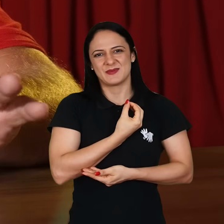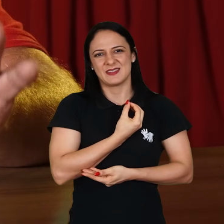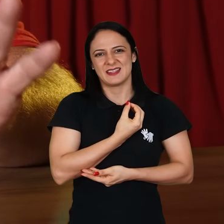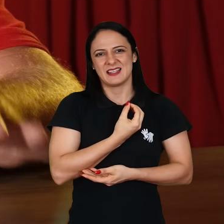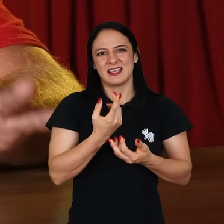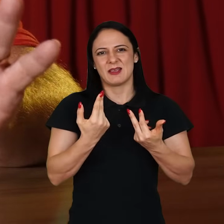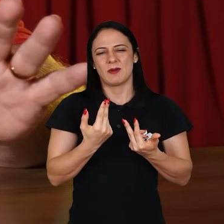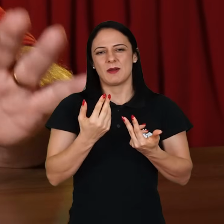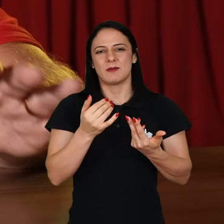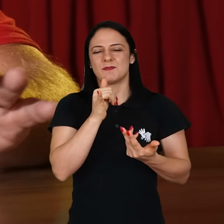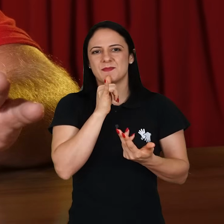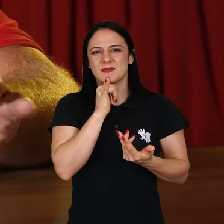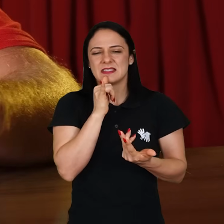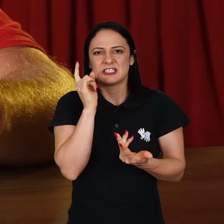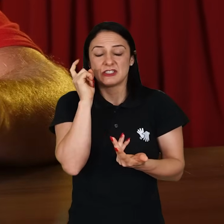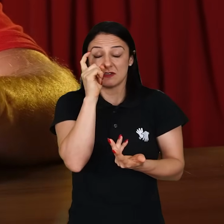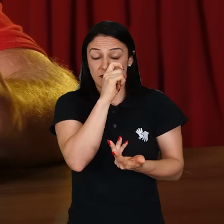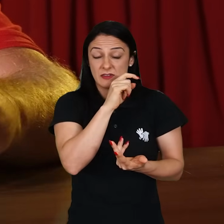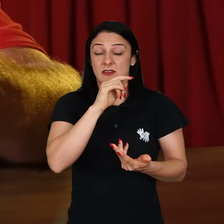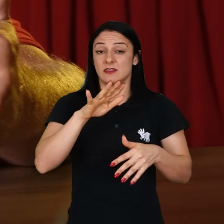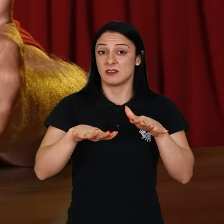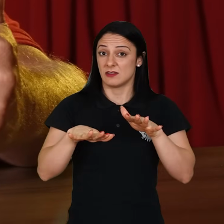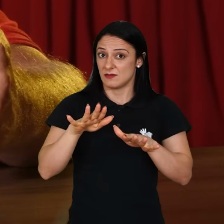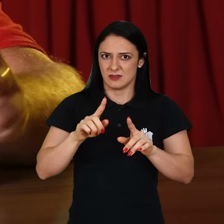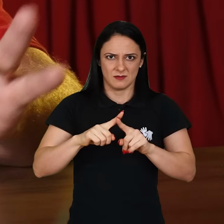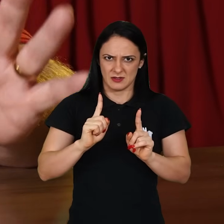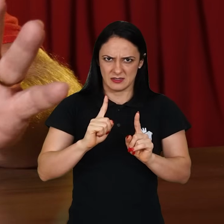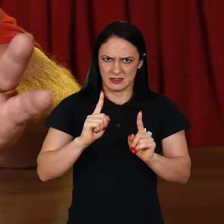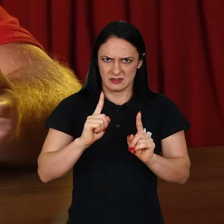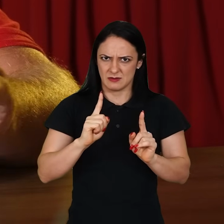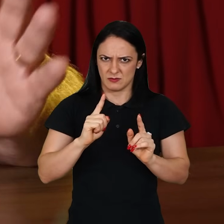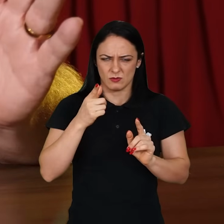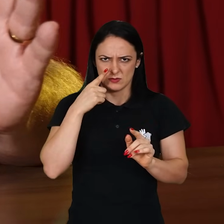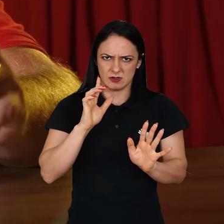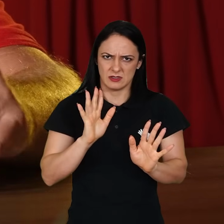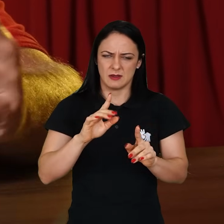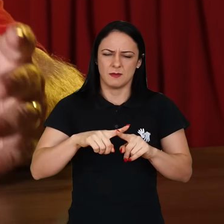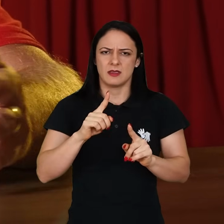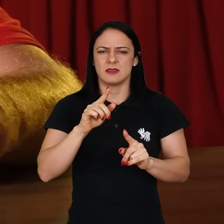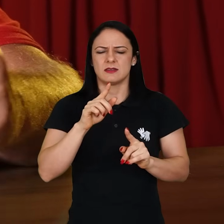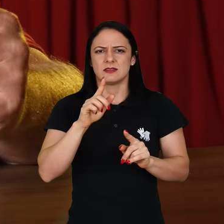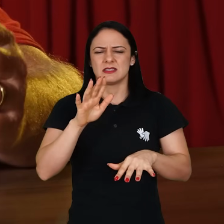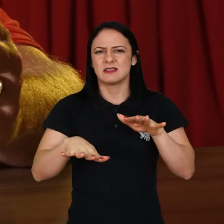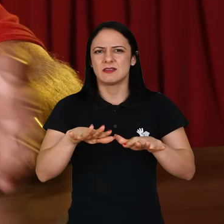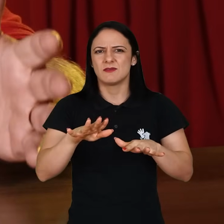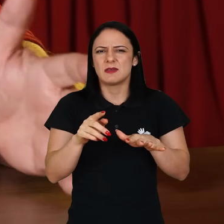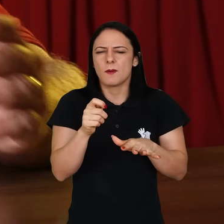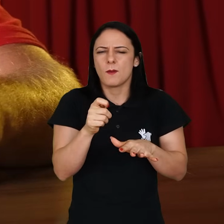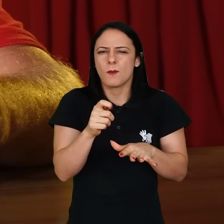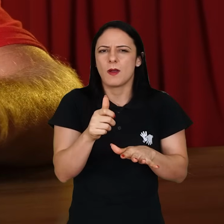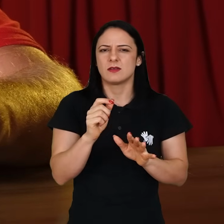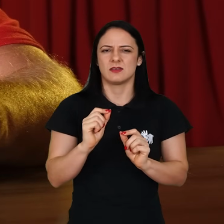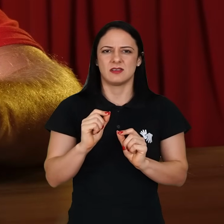fosse muito difícil, talvez, não é impossível, mas talvez